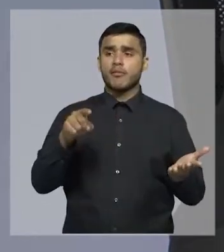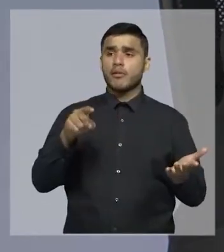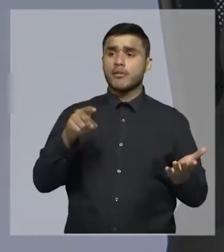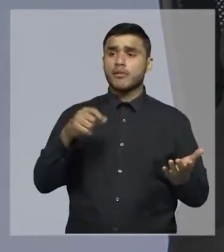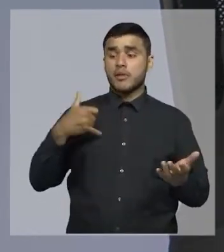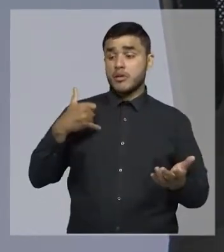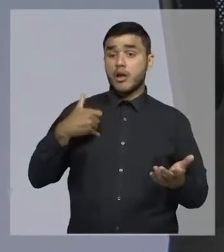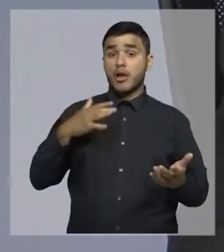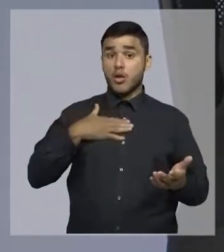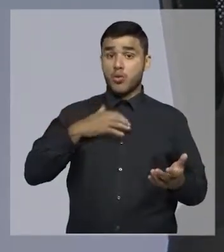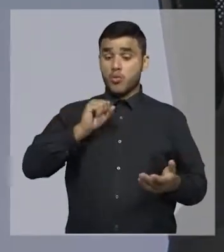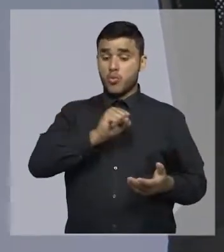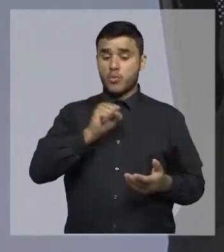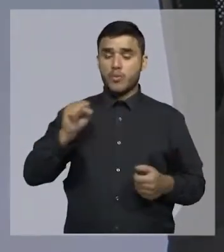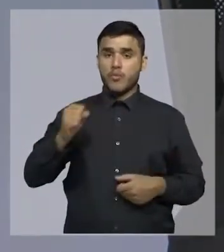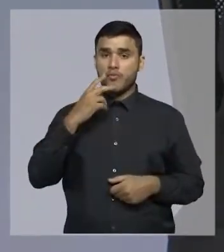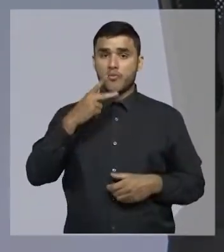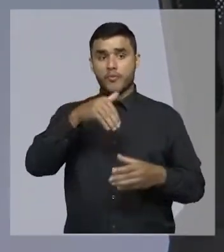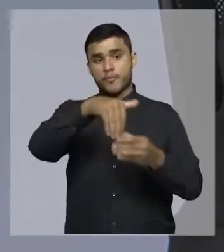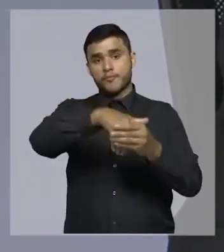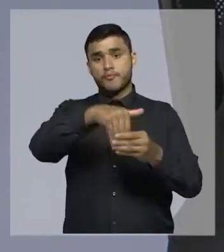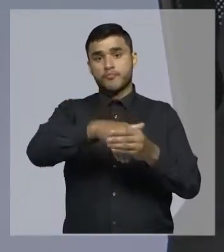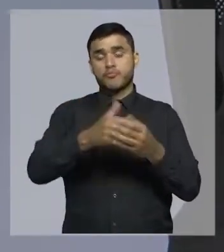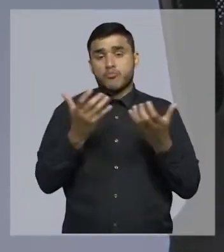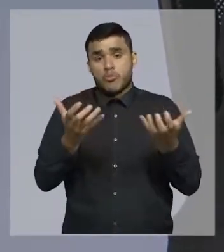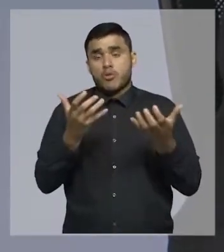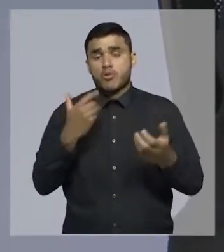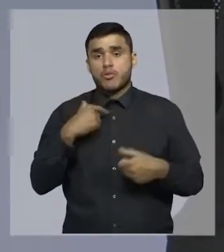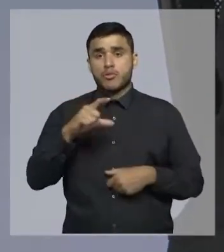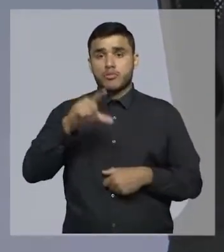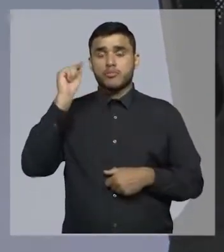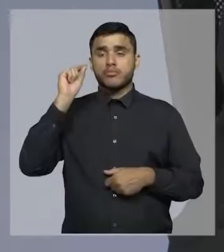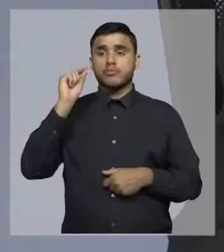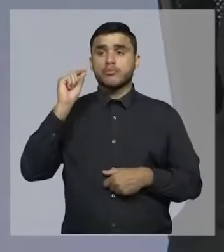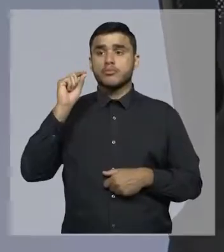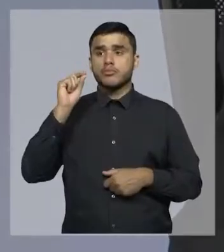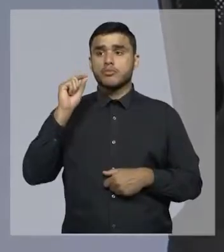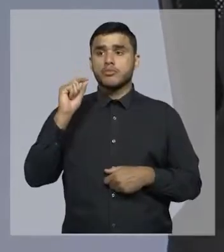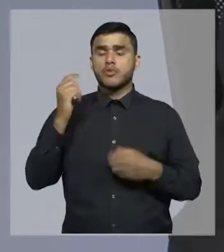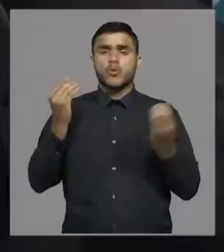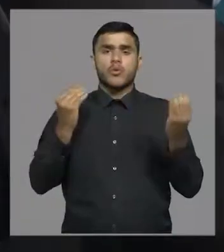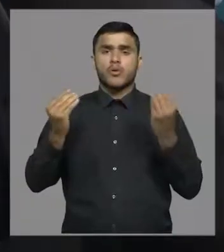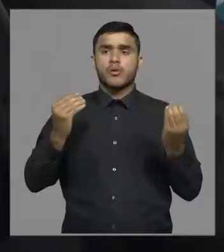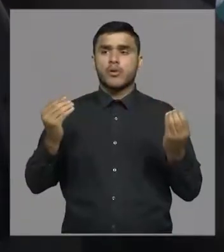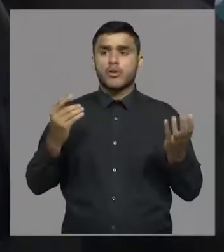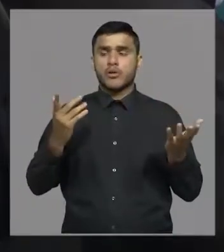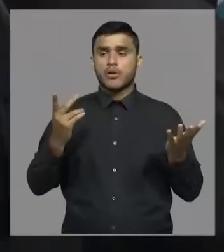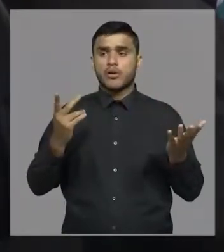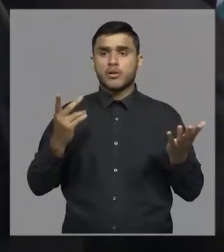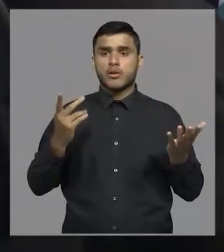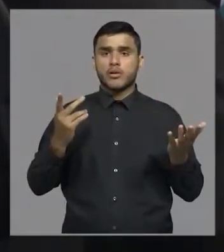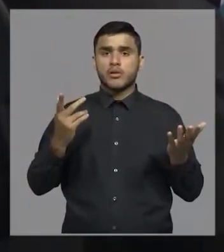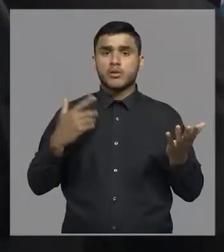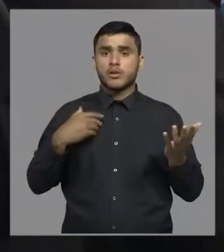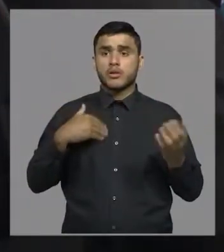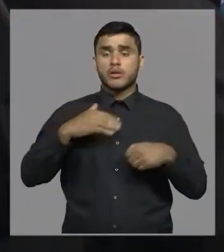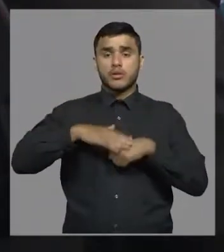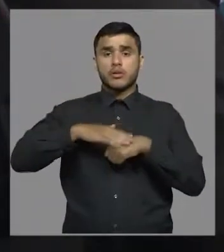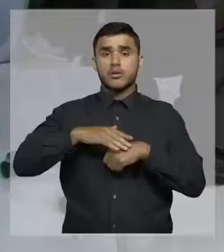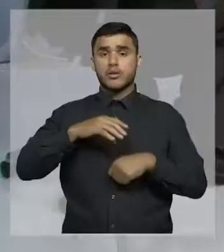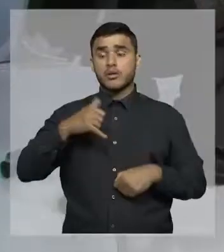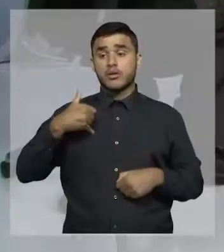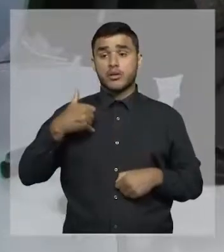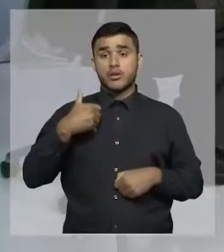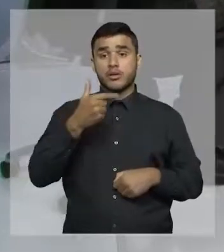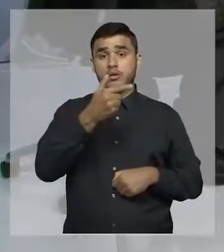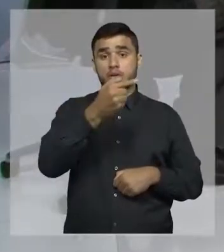com 88 anos, eu vou votar se quiser, não sou sanção nenhuma. Sim, porque, para mim, o voto é facultativo. Porque a legislação diz que a partir dos